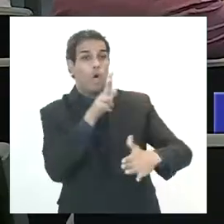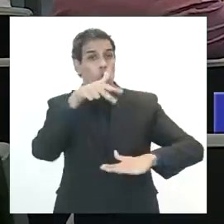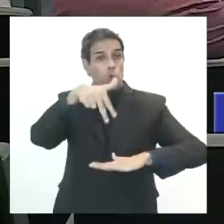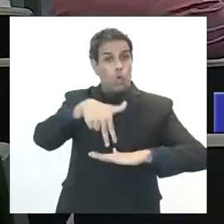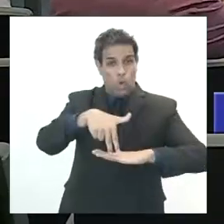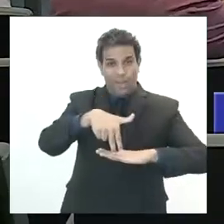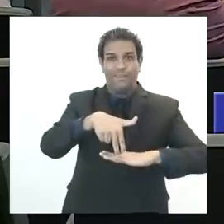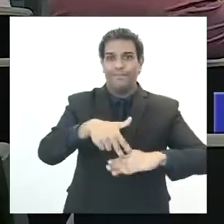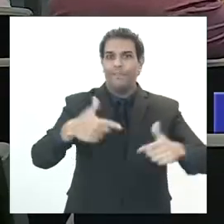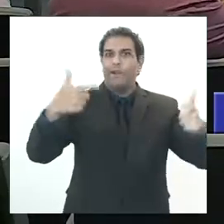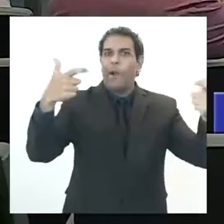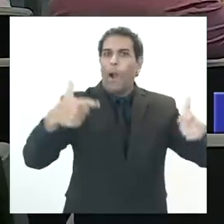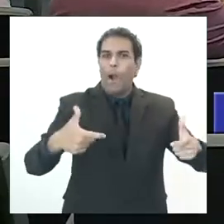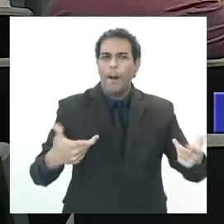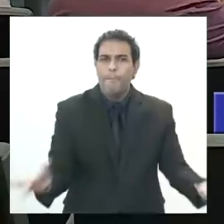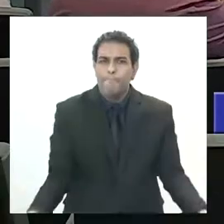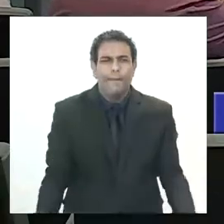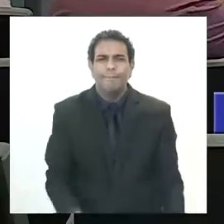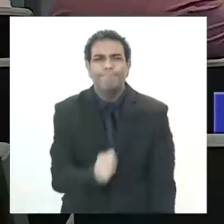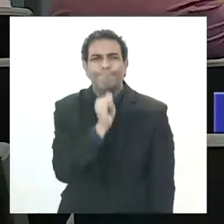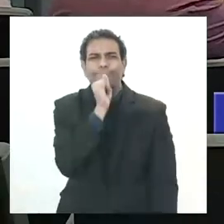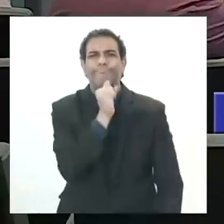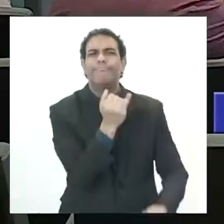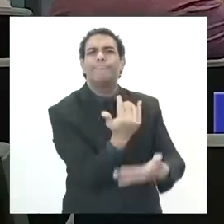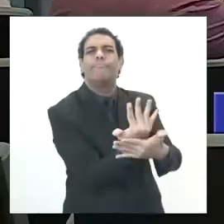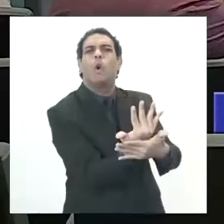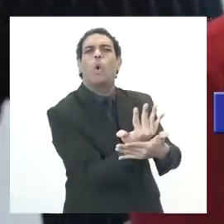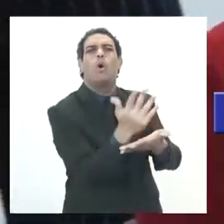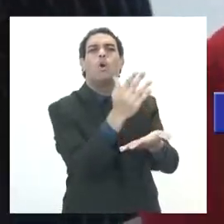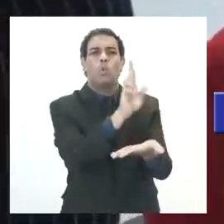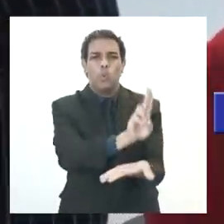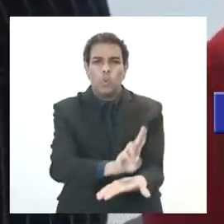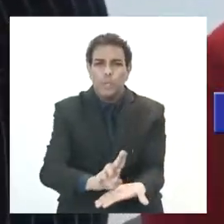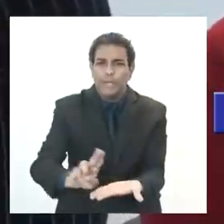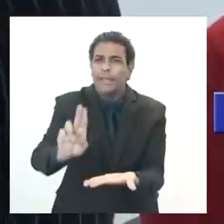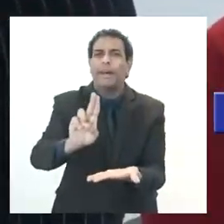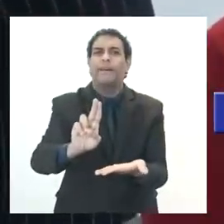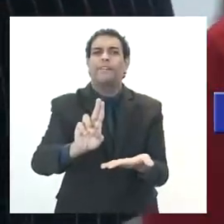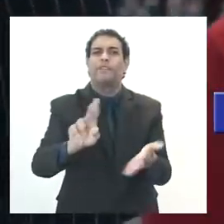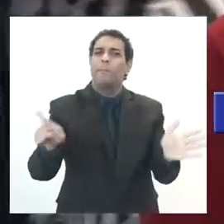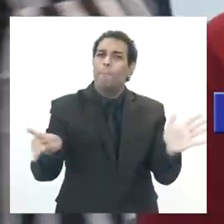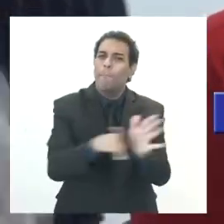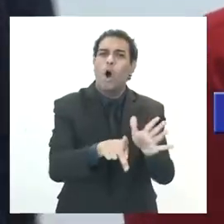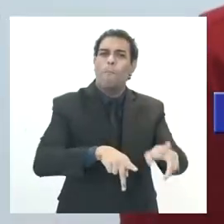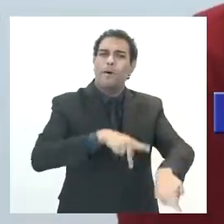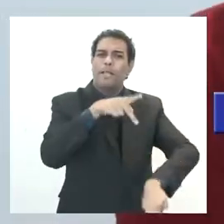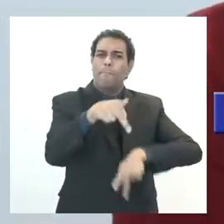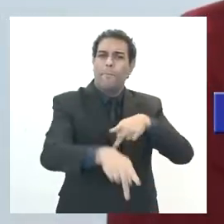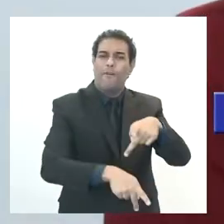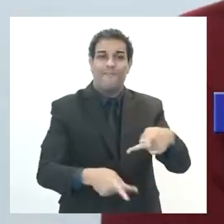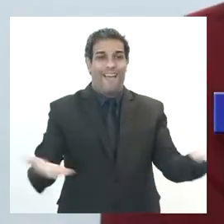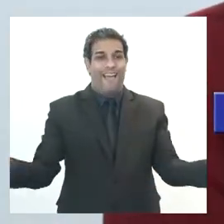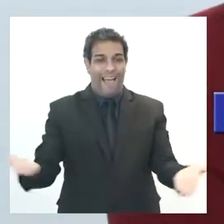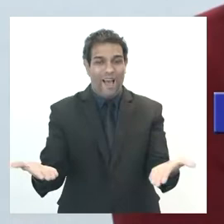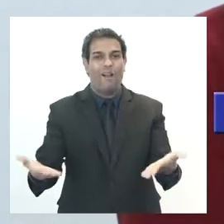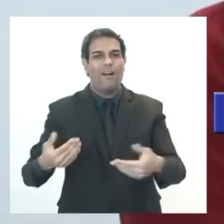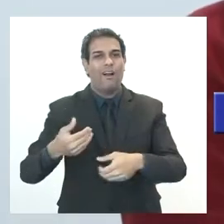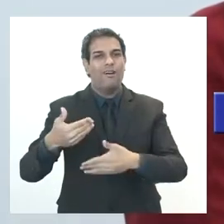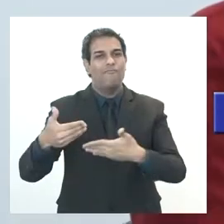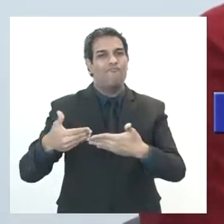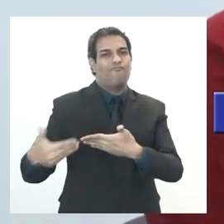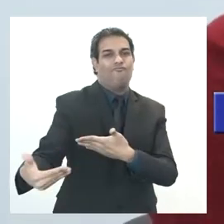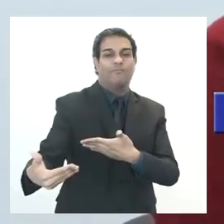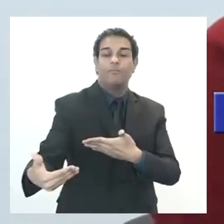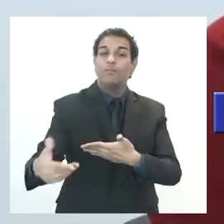de fala né e para tampar UERJ como Universidade Popular É nesse ano eu pude presenciar